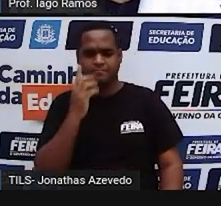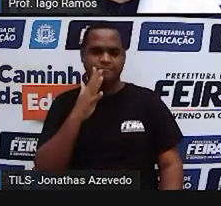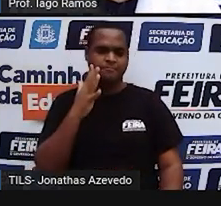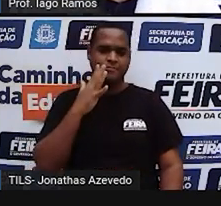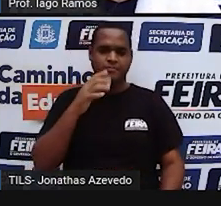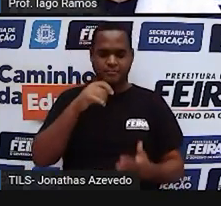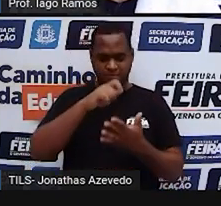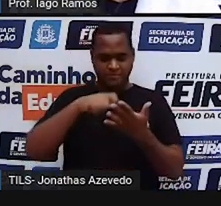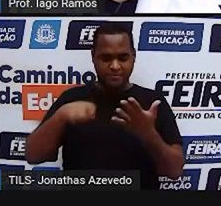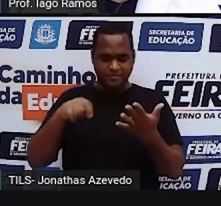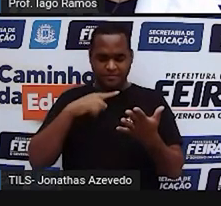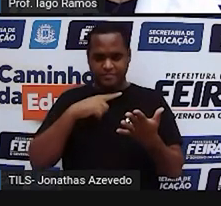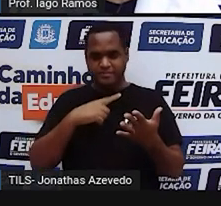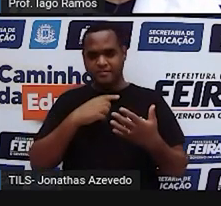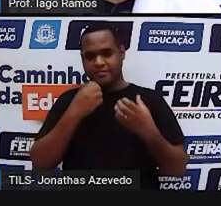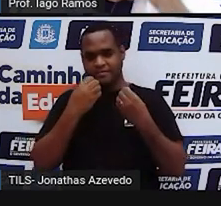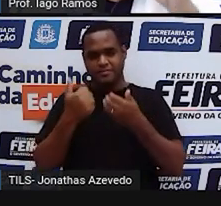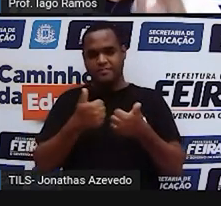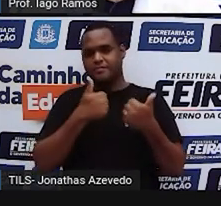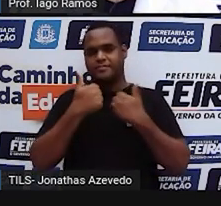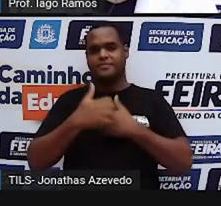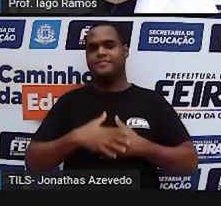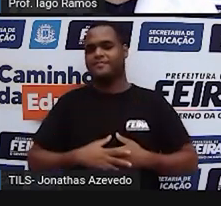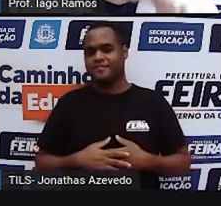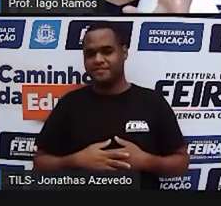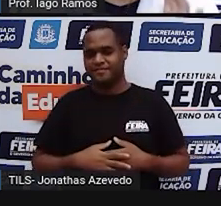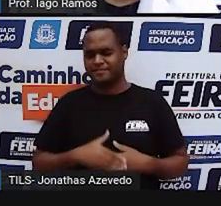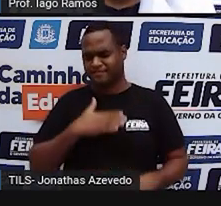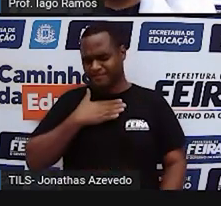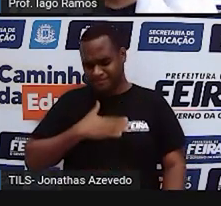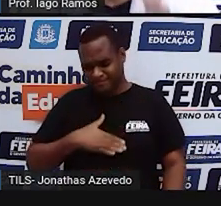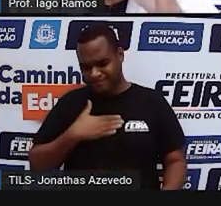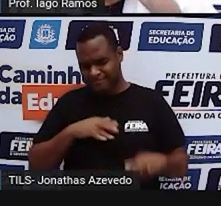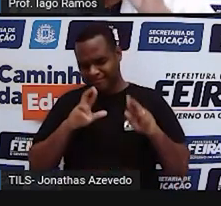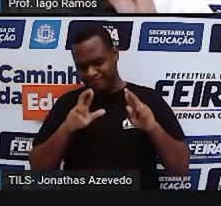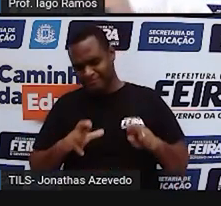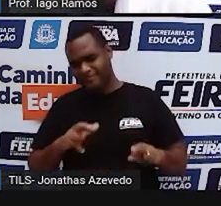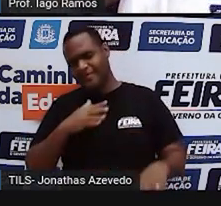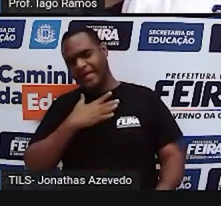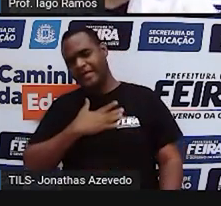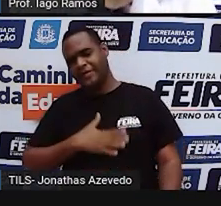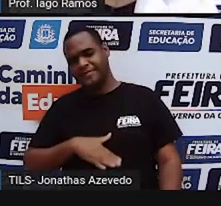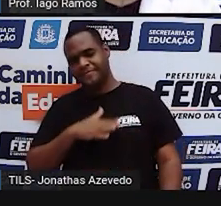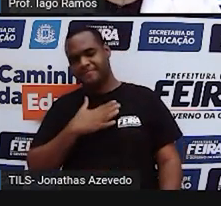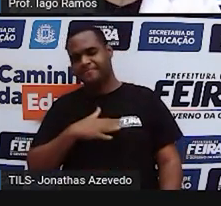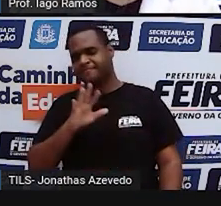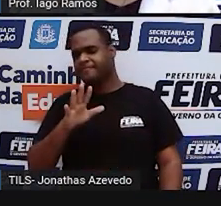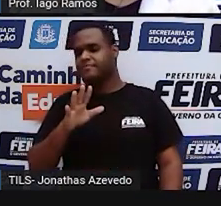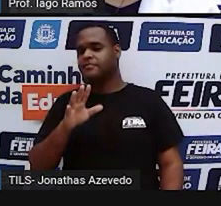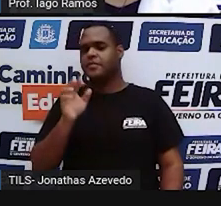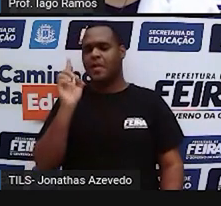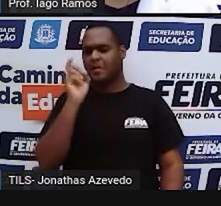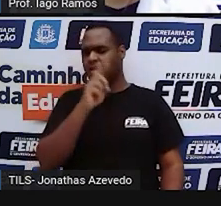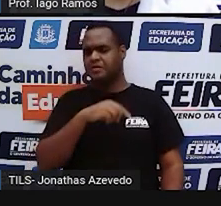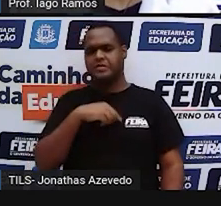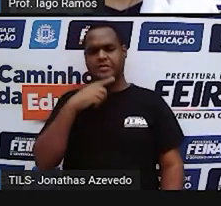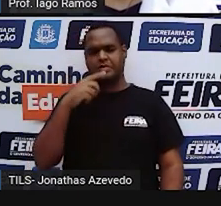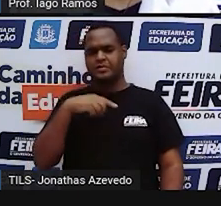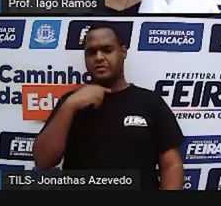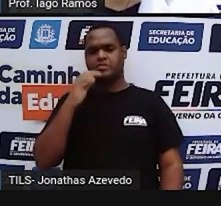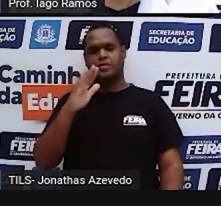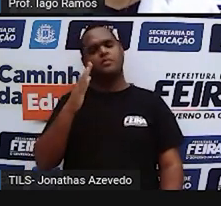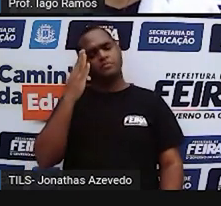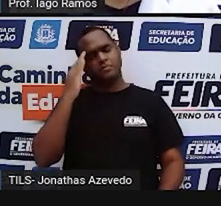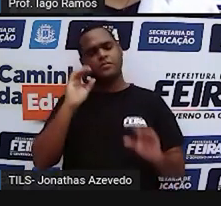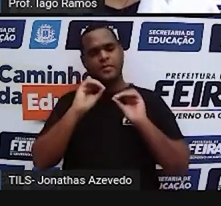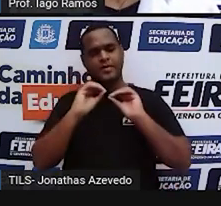legal você vai anotando aí no seu caderno tá bom fica tranquilo fica tranquila porque não é nada absurdo de se entender é